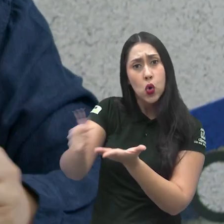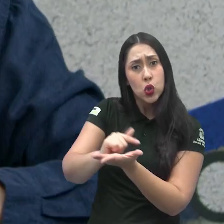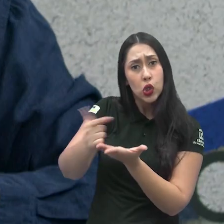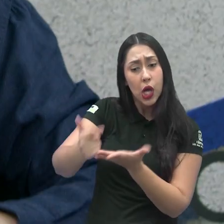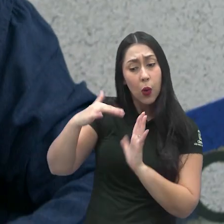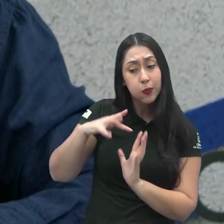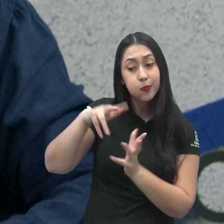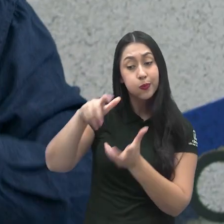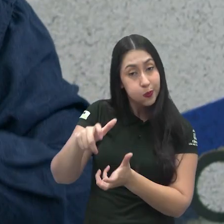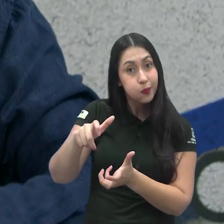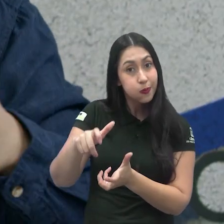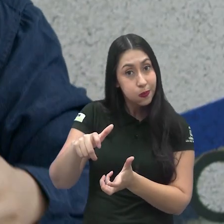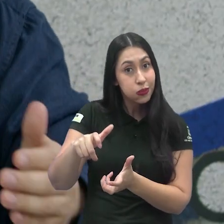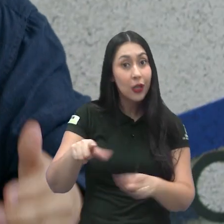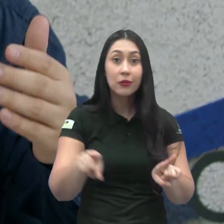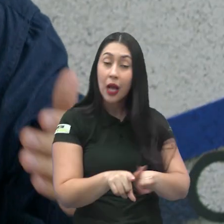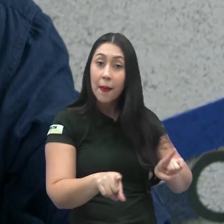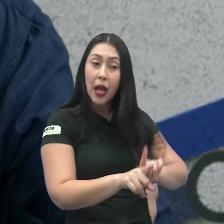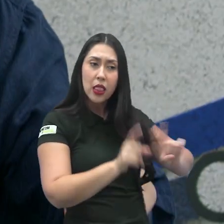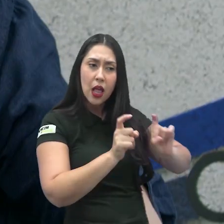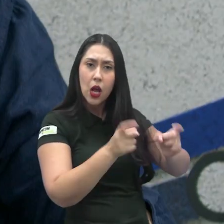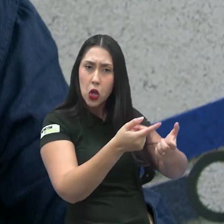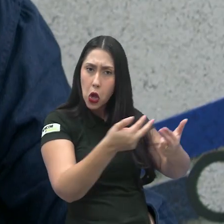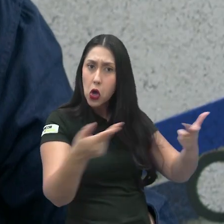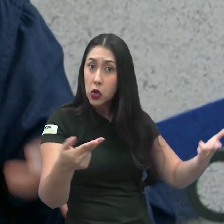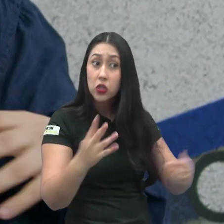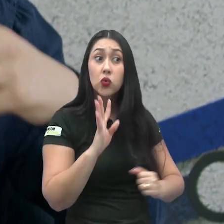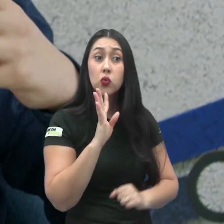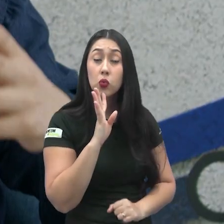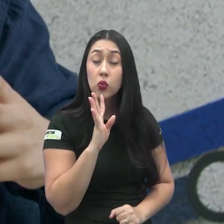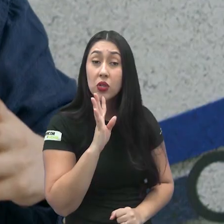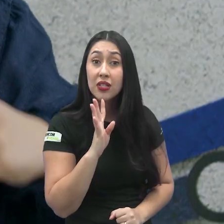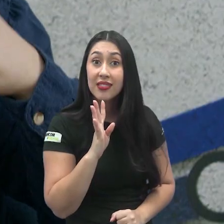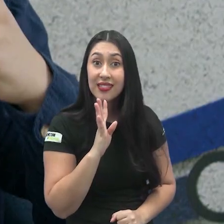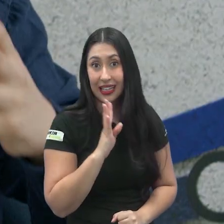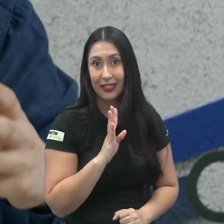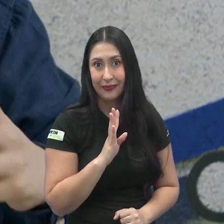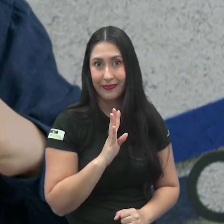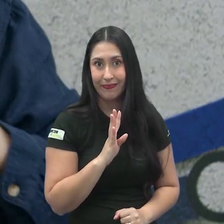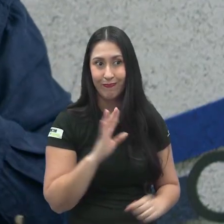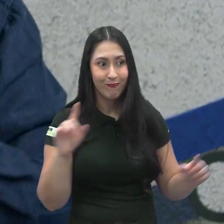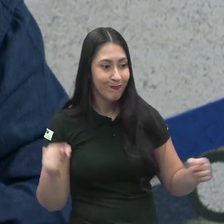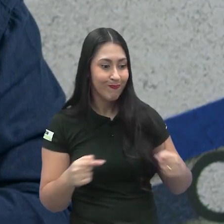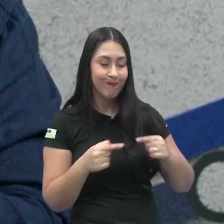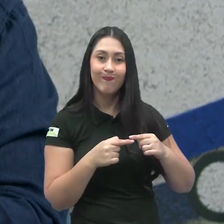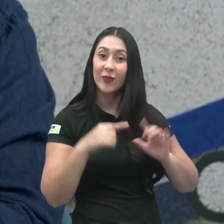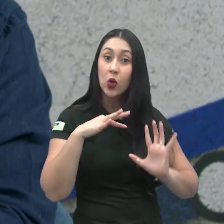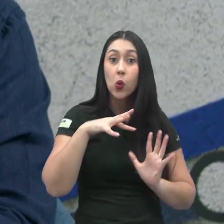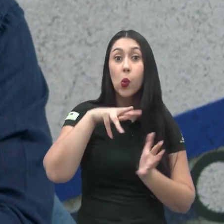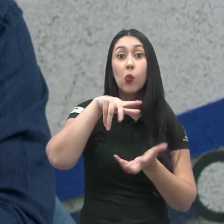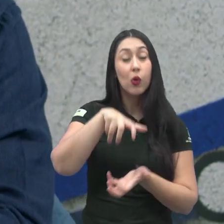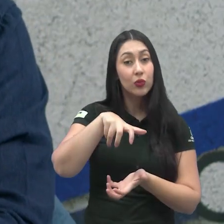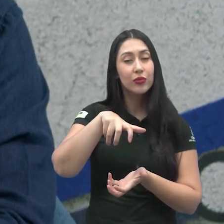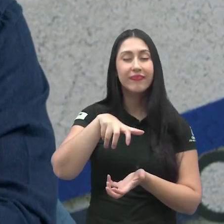jornais internacionais, sessões internacionais dos grandes jornais para a pessoa conhecer, ver mais, se identificar com o